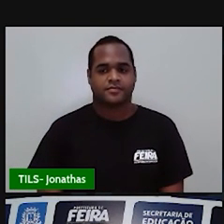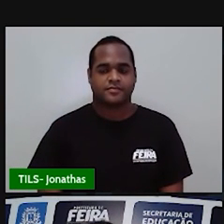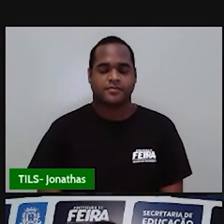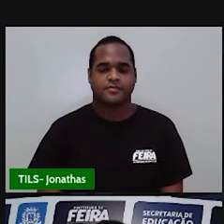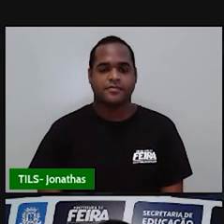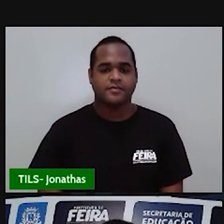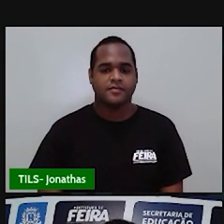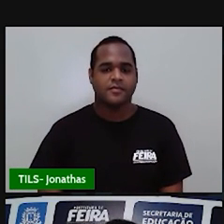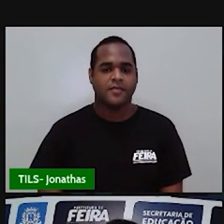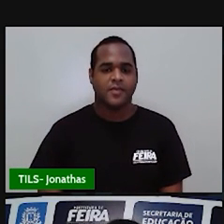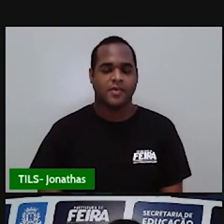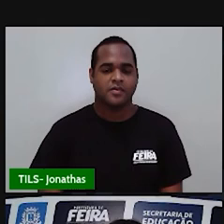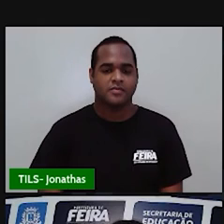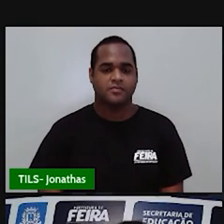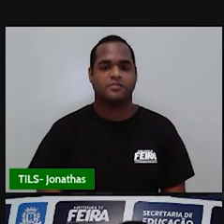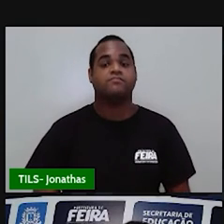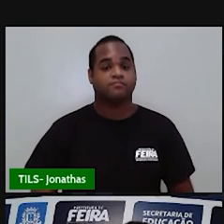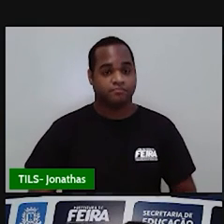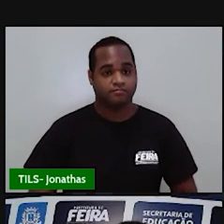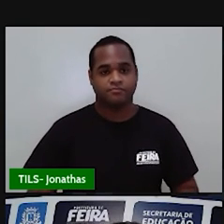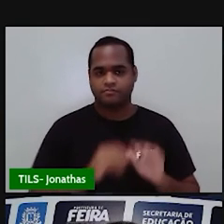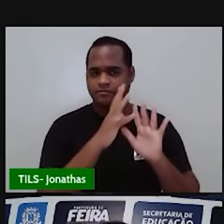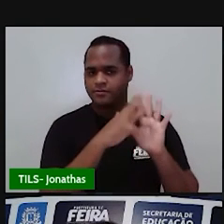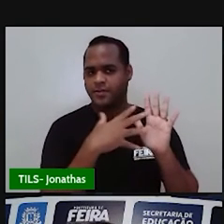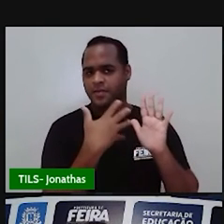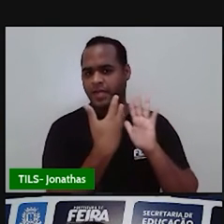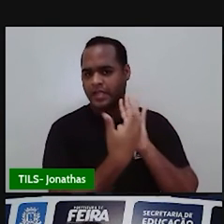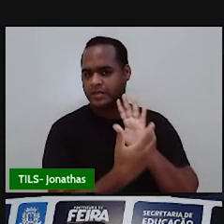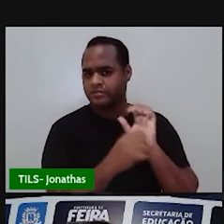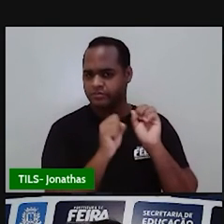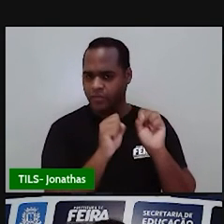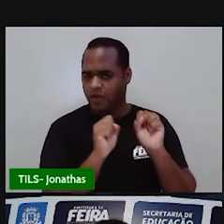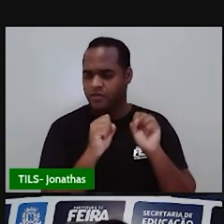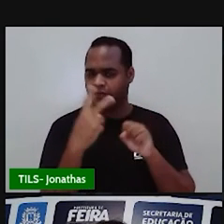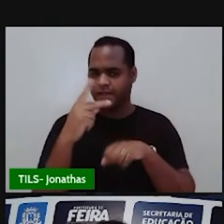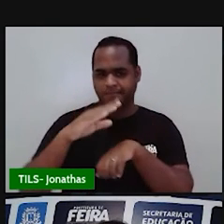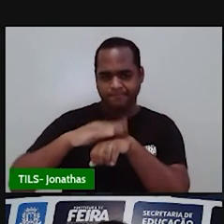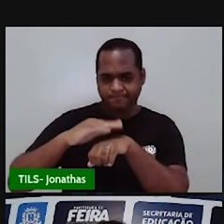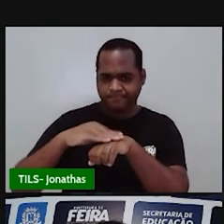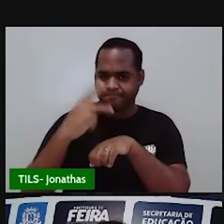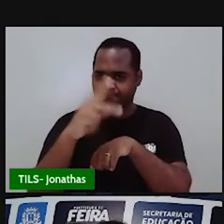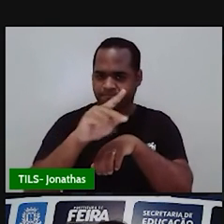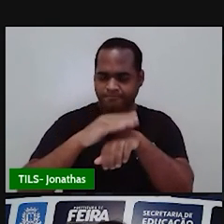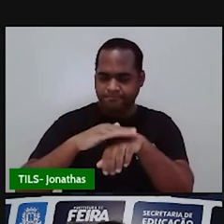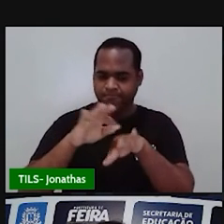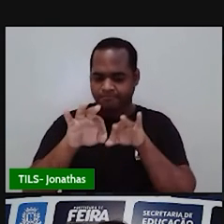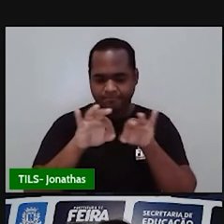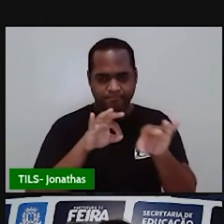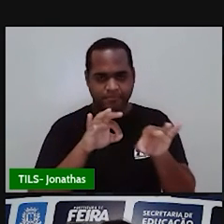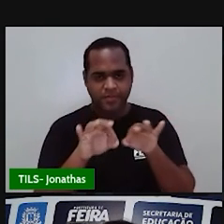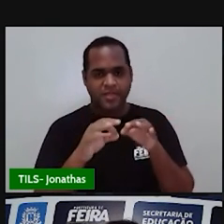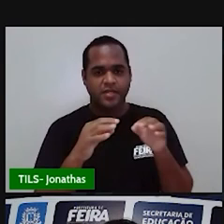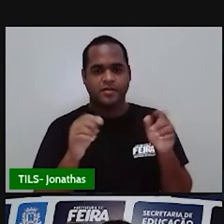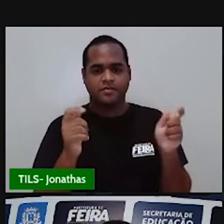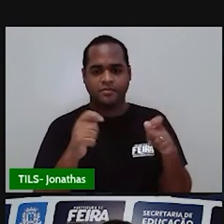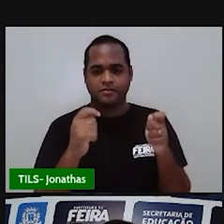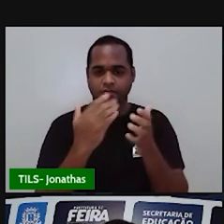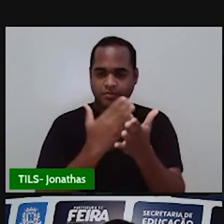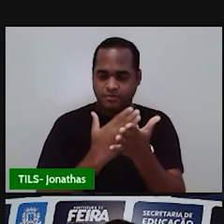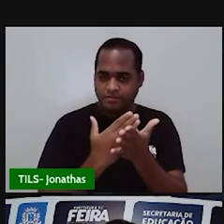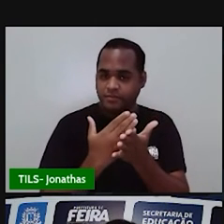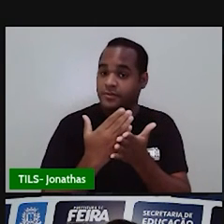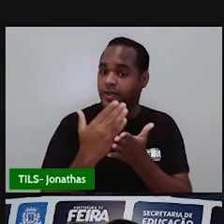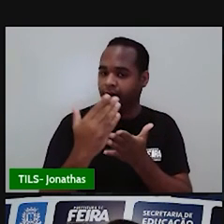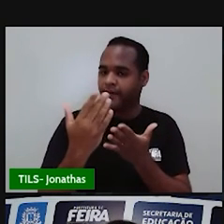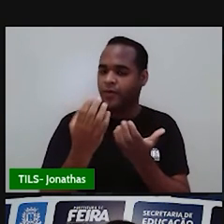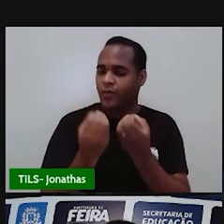Então você pode construir essa tabela, pode preenchê-la, tá? E a partir daí